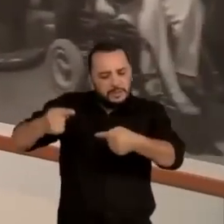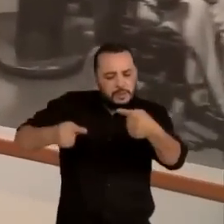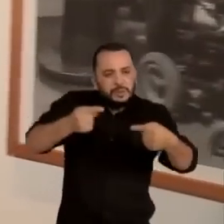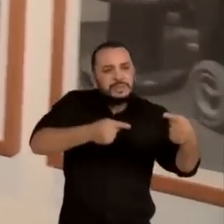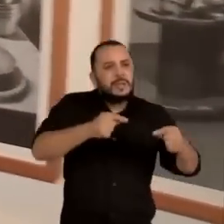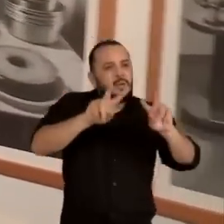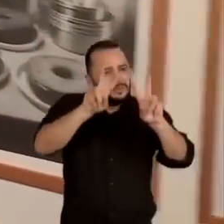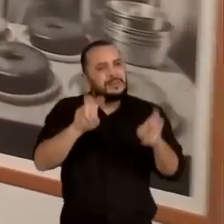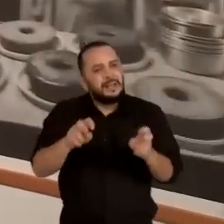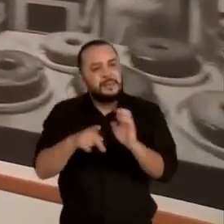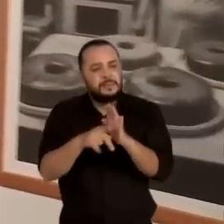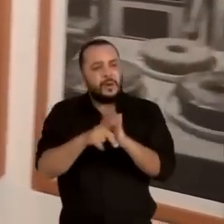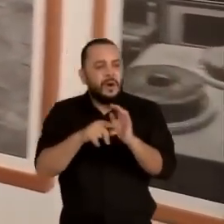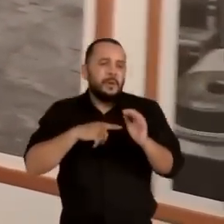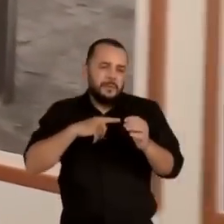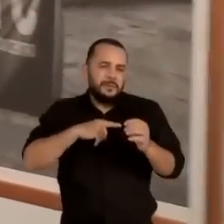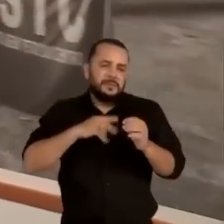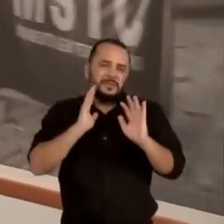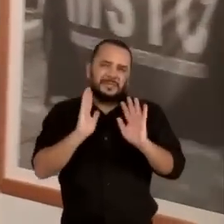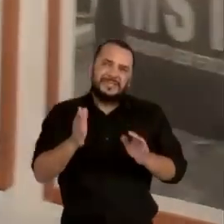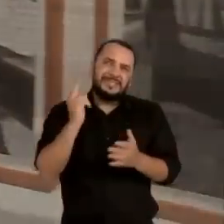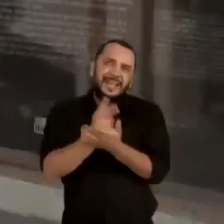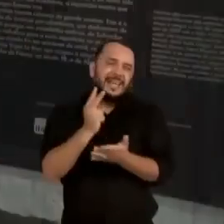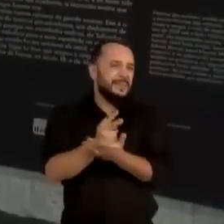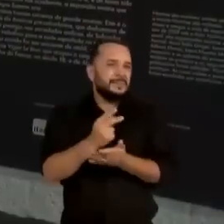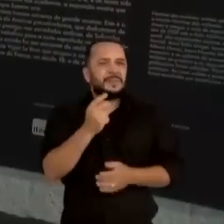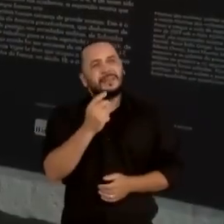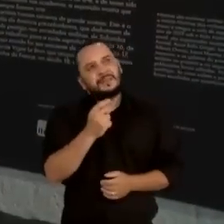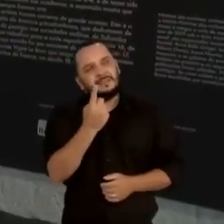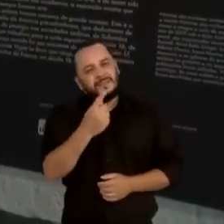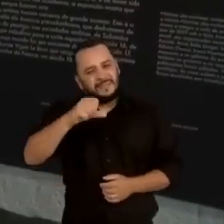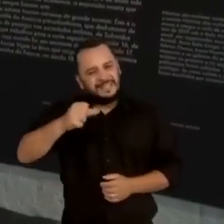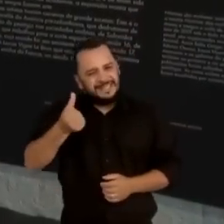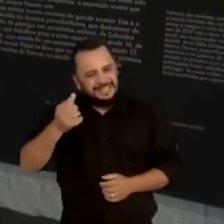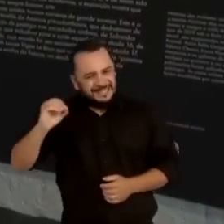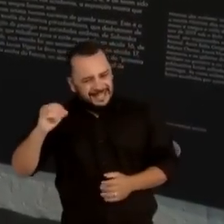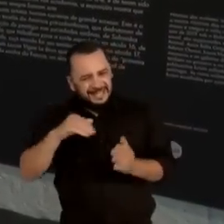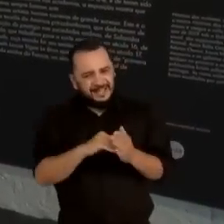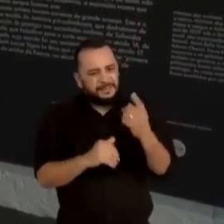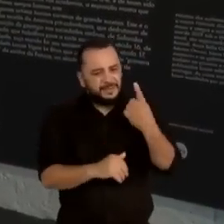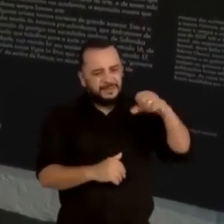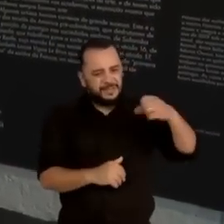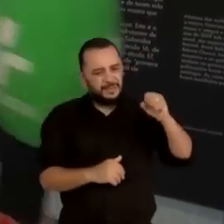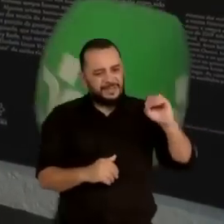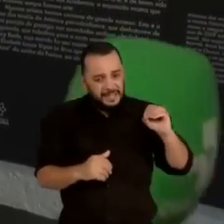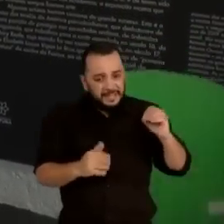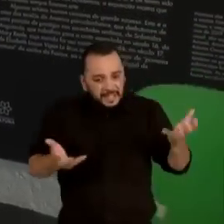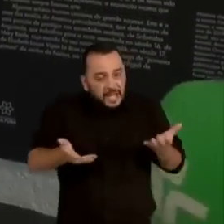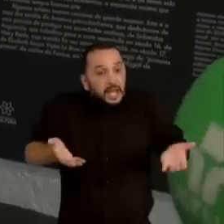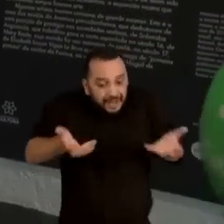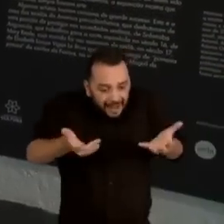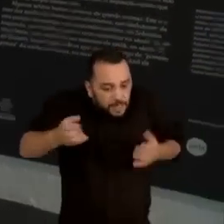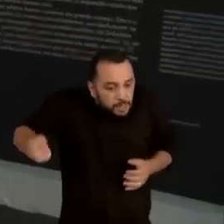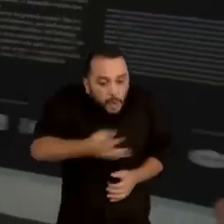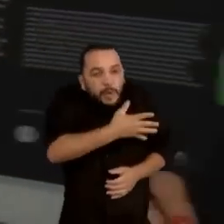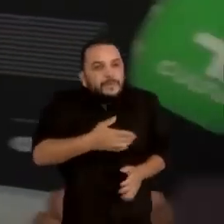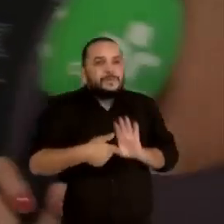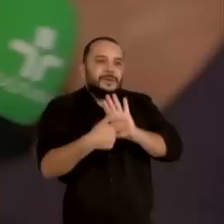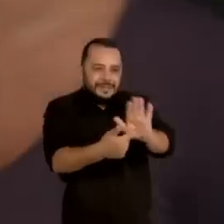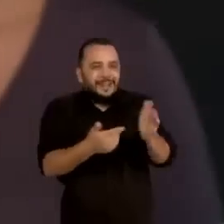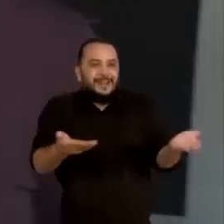sobre feminismo e história da arte dos anos 60 até 80 e trazer uma visão mais contemporânea. Certo, obrigada pelas